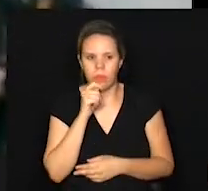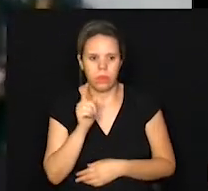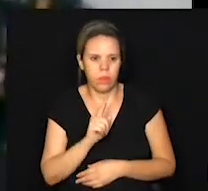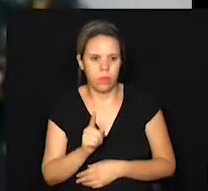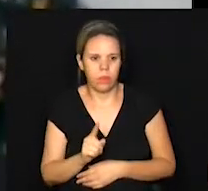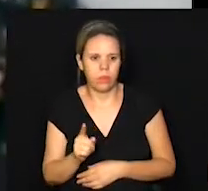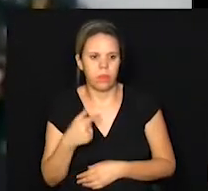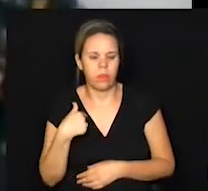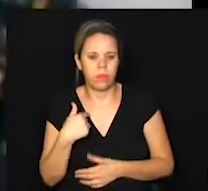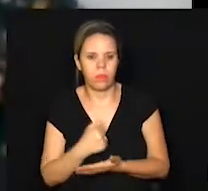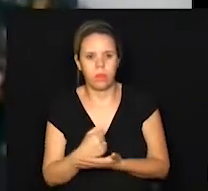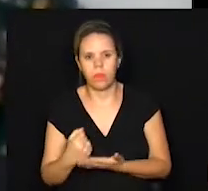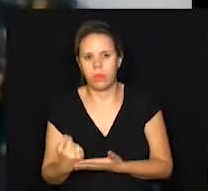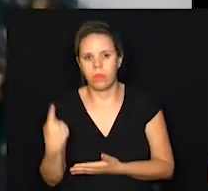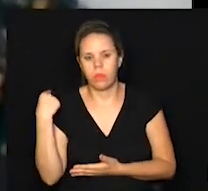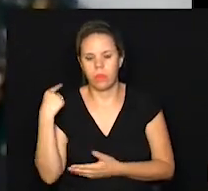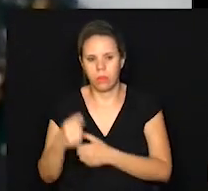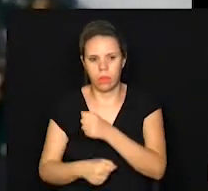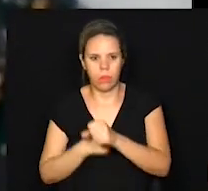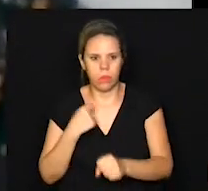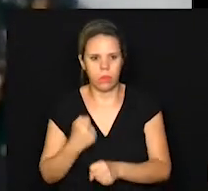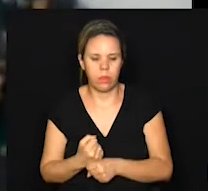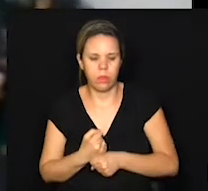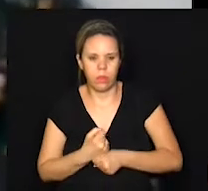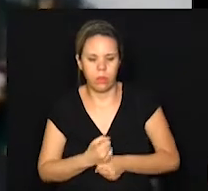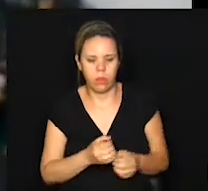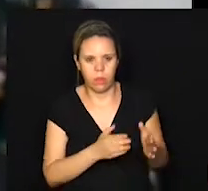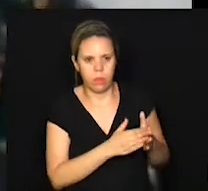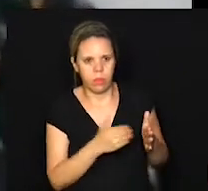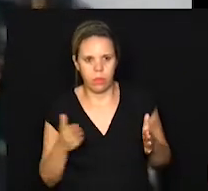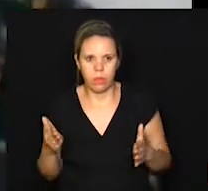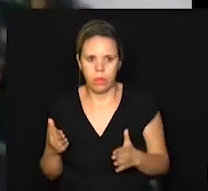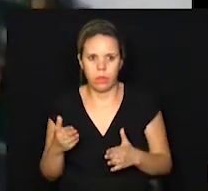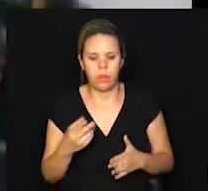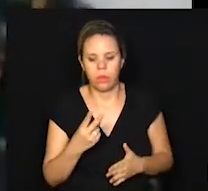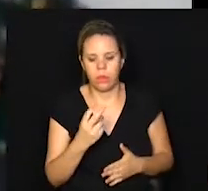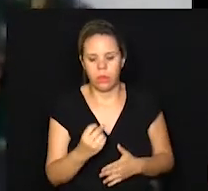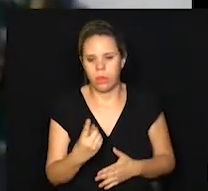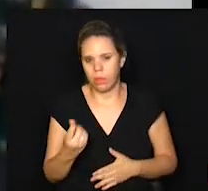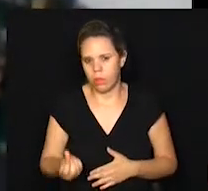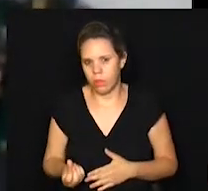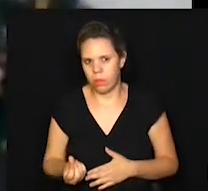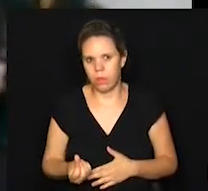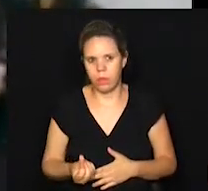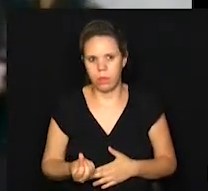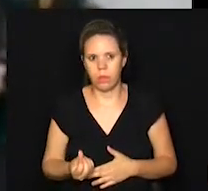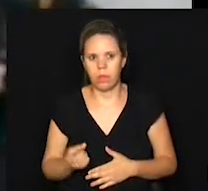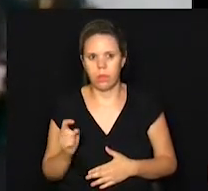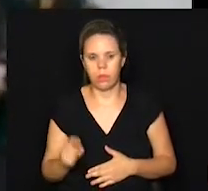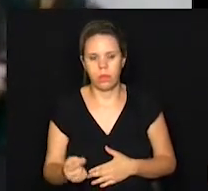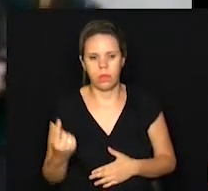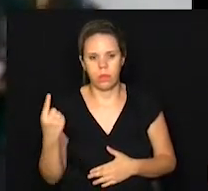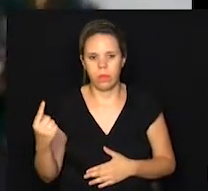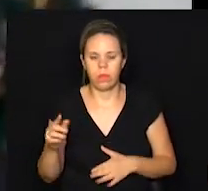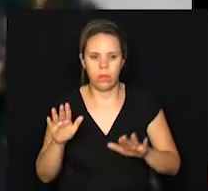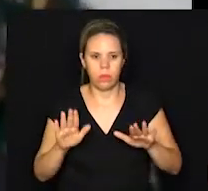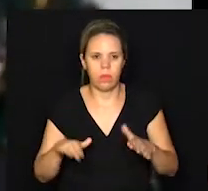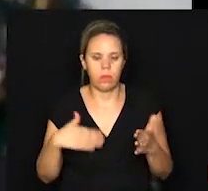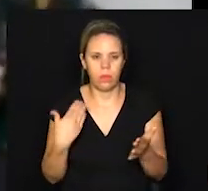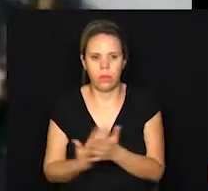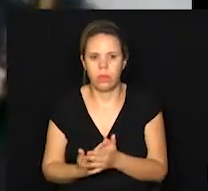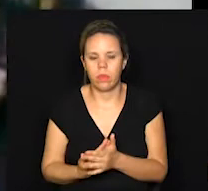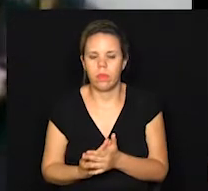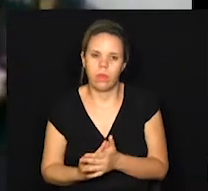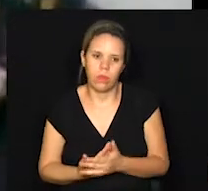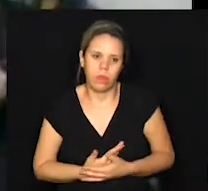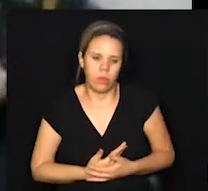Eu fui contratada no período de 2016.1 e fiquei lá